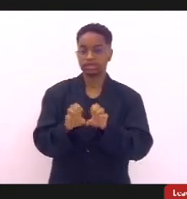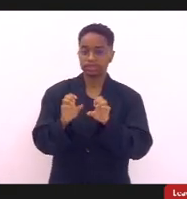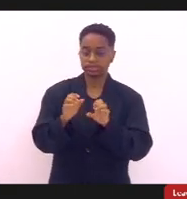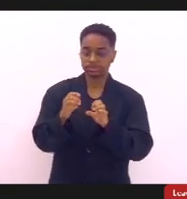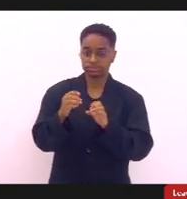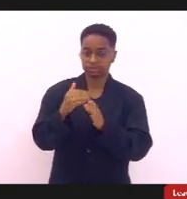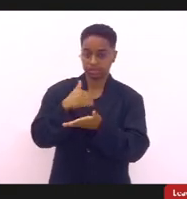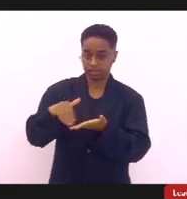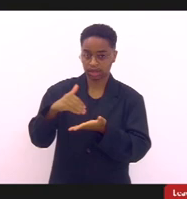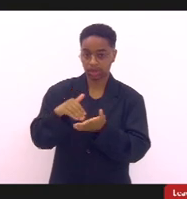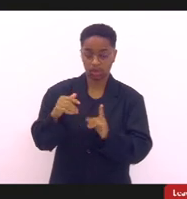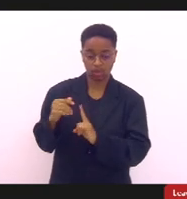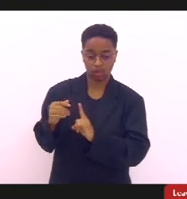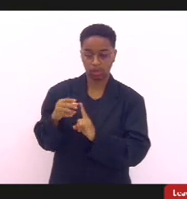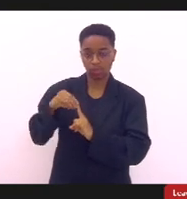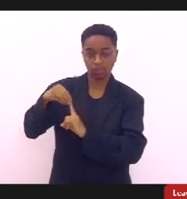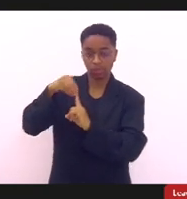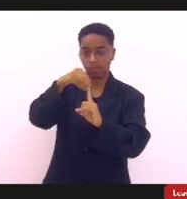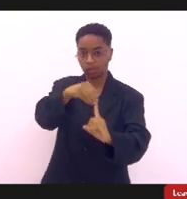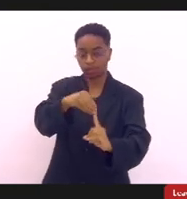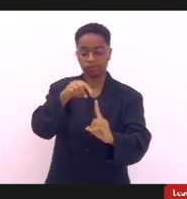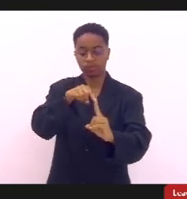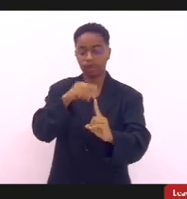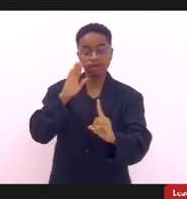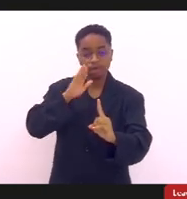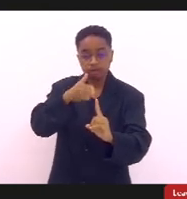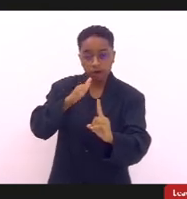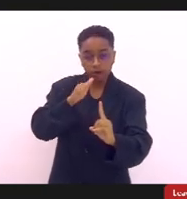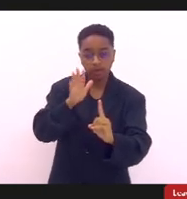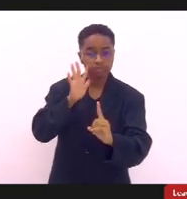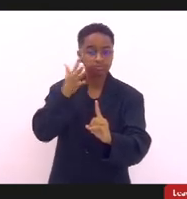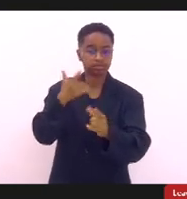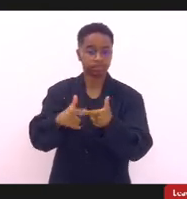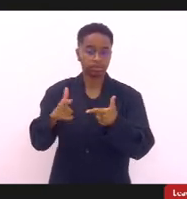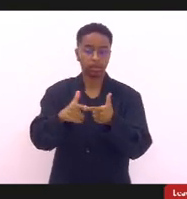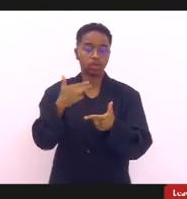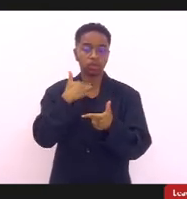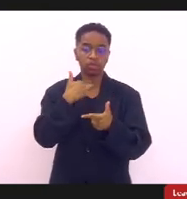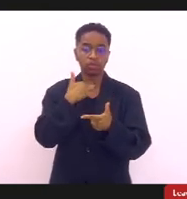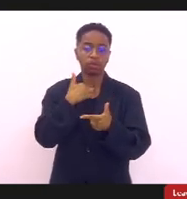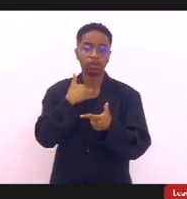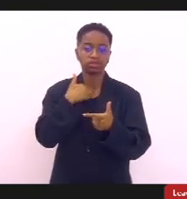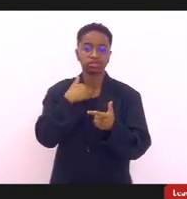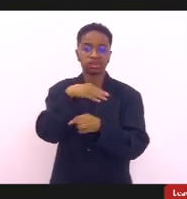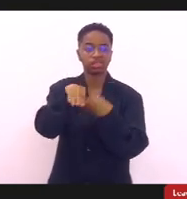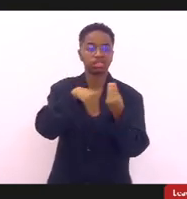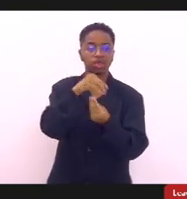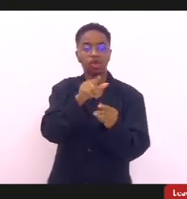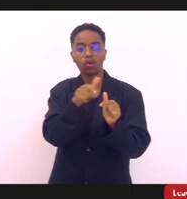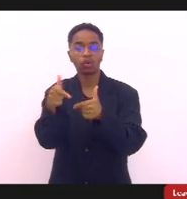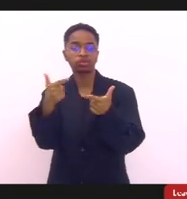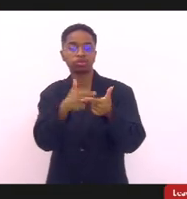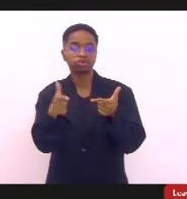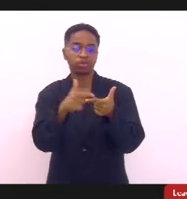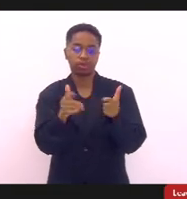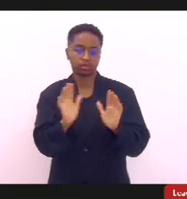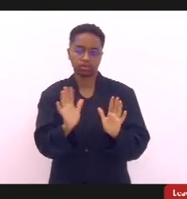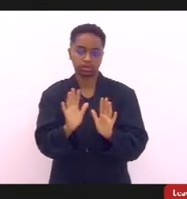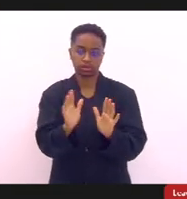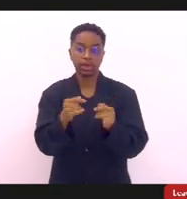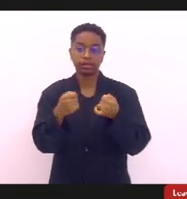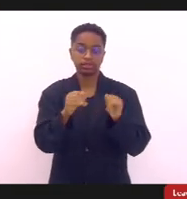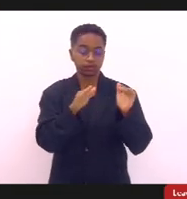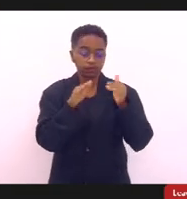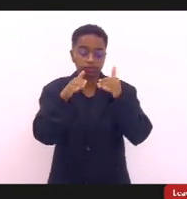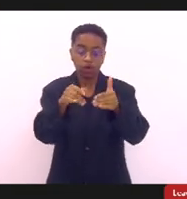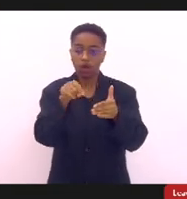desse problema. Não pode ser mais uma coisa que é tratada no meio de outros 30 problemas grandes